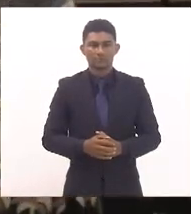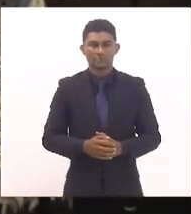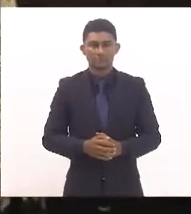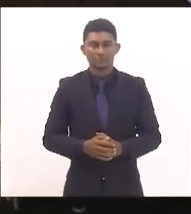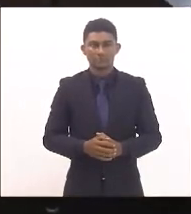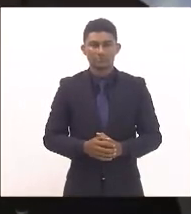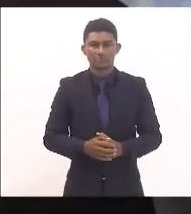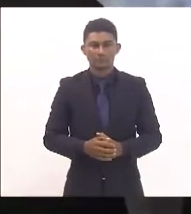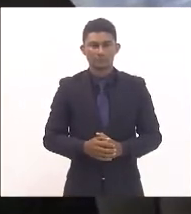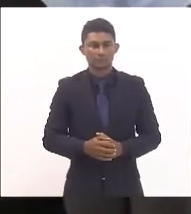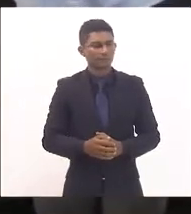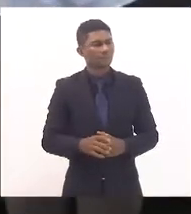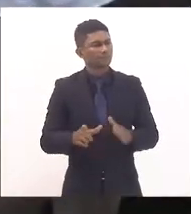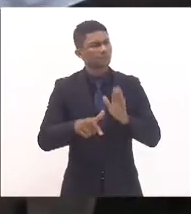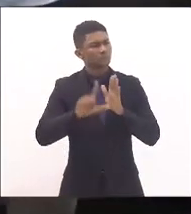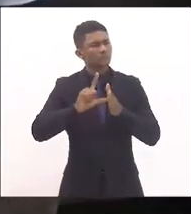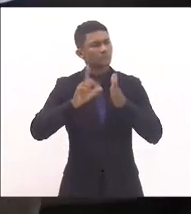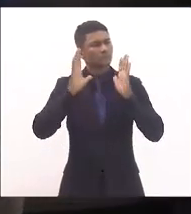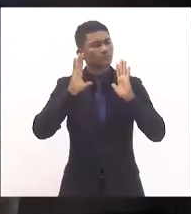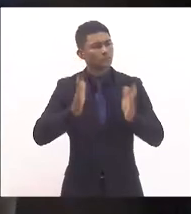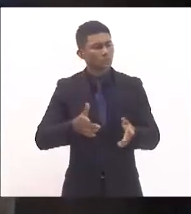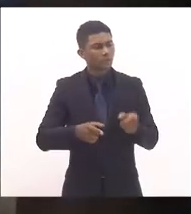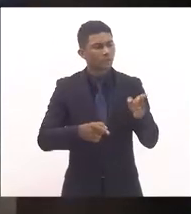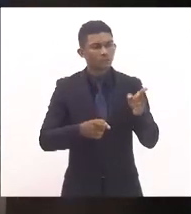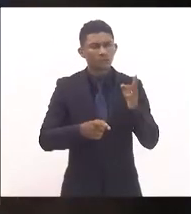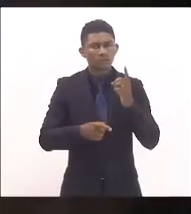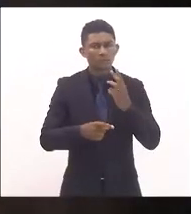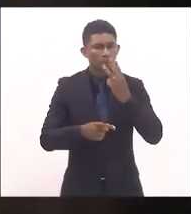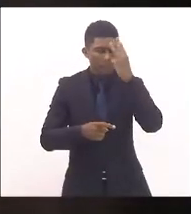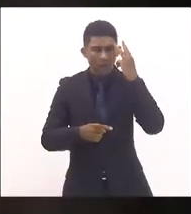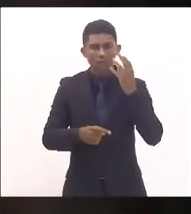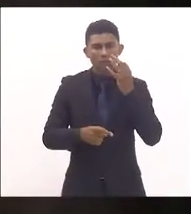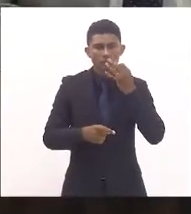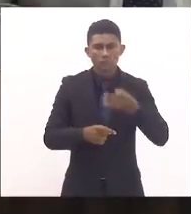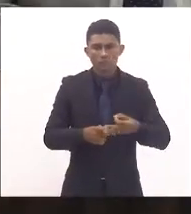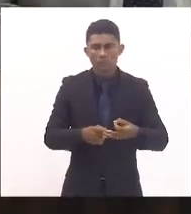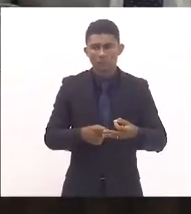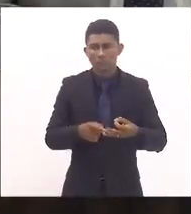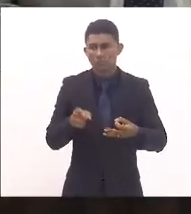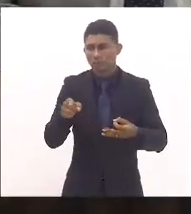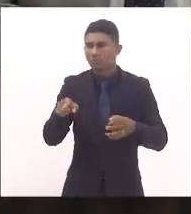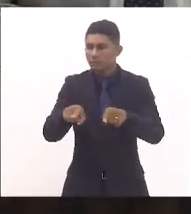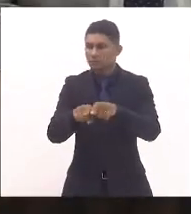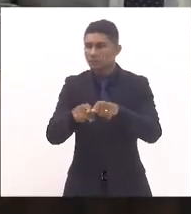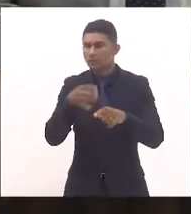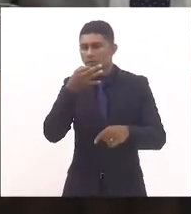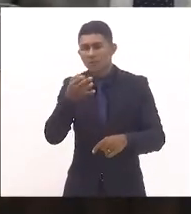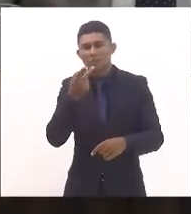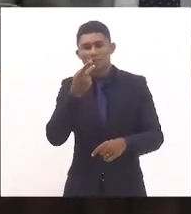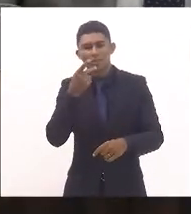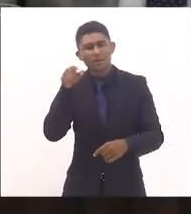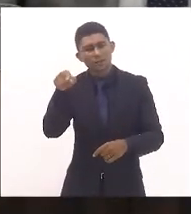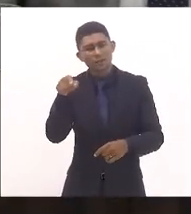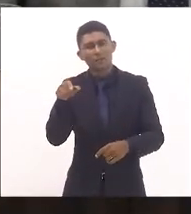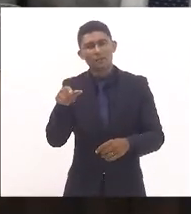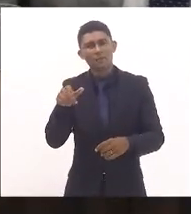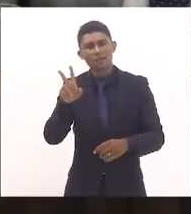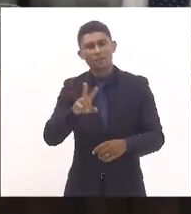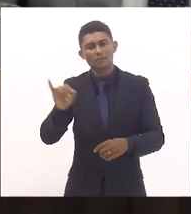Eu tinha colhido do Márcio. Acompanha a CCJ, do Imperador. Presidente. Eu disse até que ele ia ficar mais novo, que ele ia precisar de um